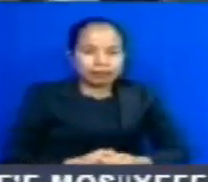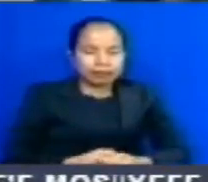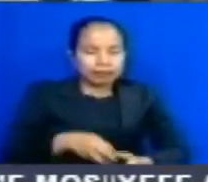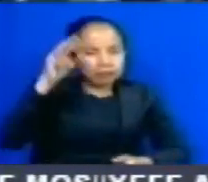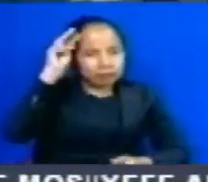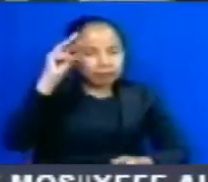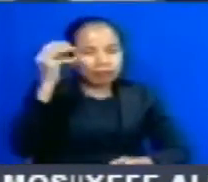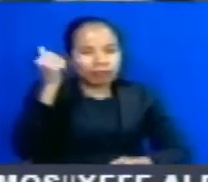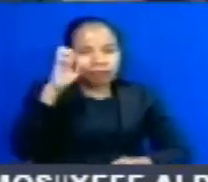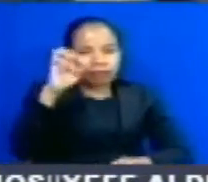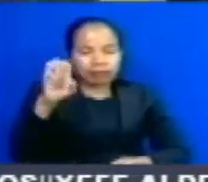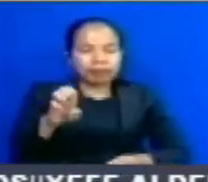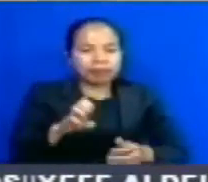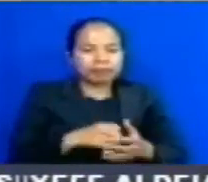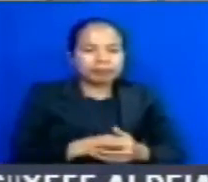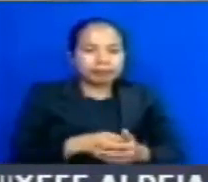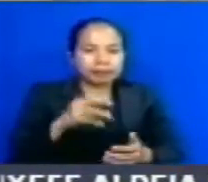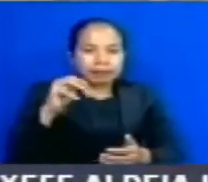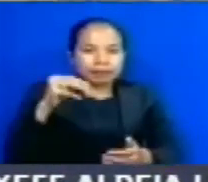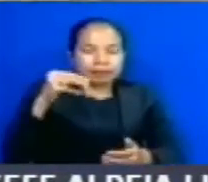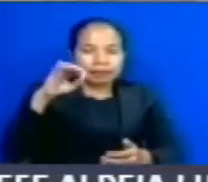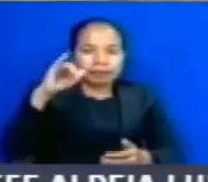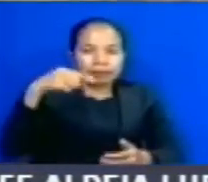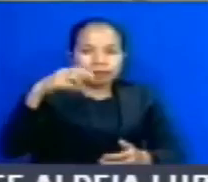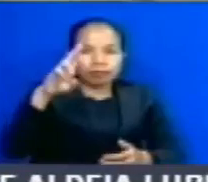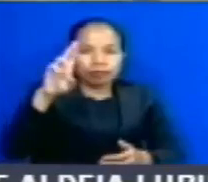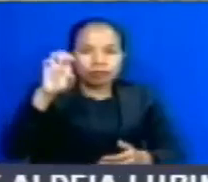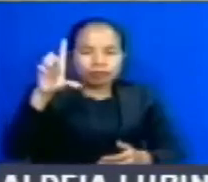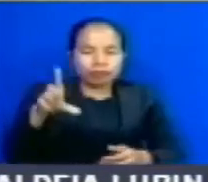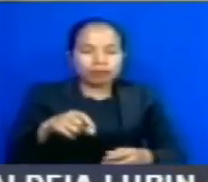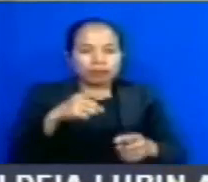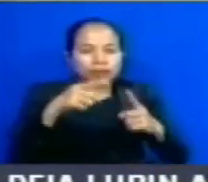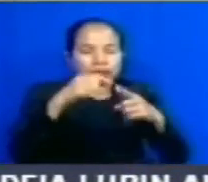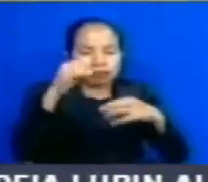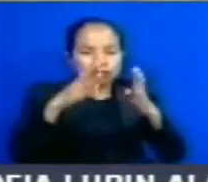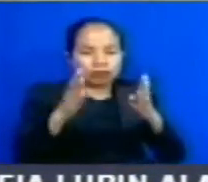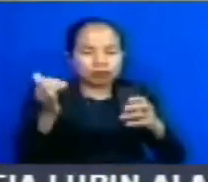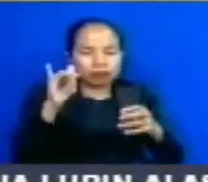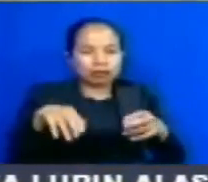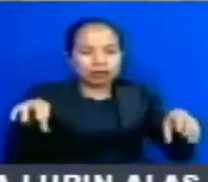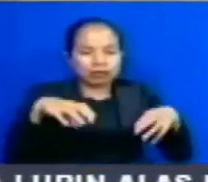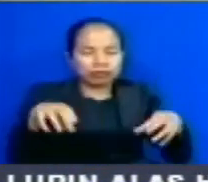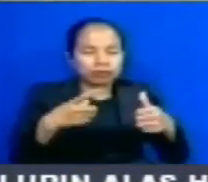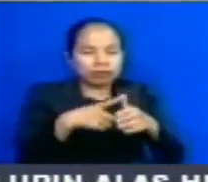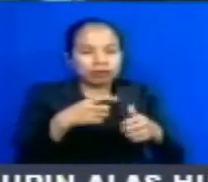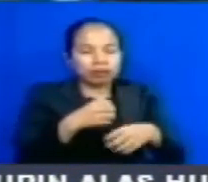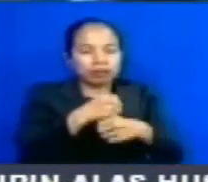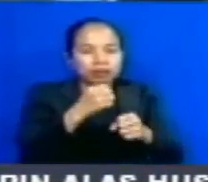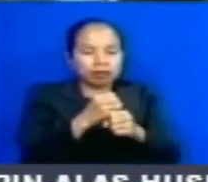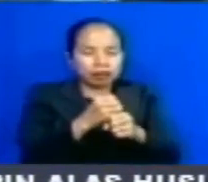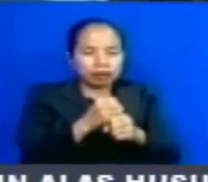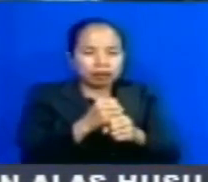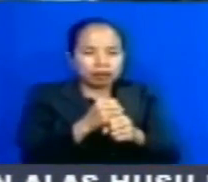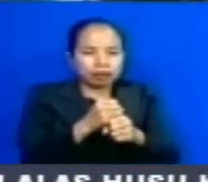Ministro Administração Estatal Maia Miguel Pereira de Carvalho, ba jornalista Sira informa. Projeto piloto ne lança e rabadut meang